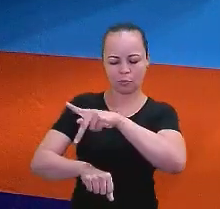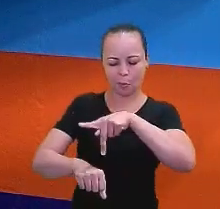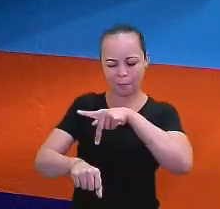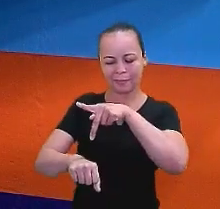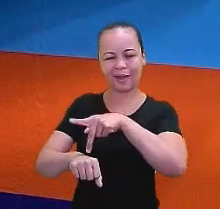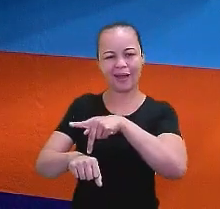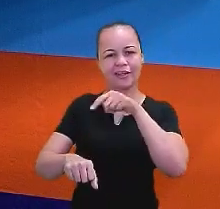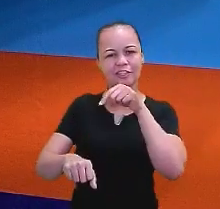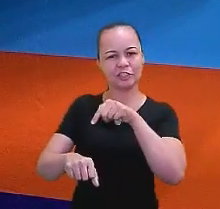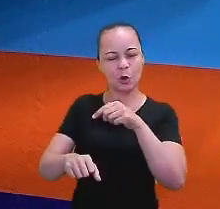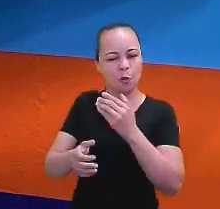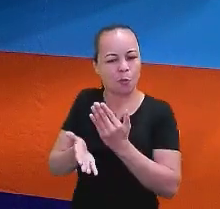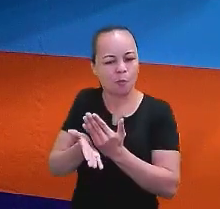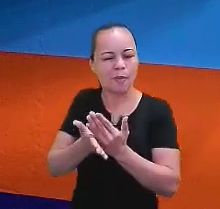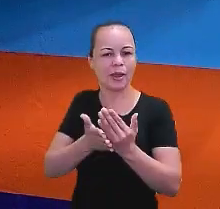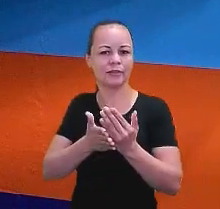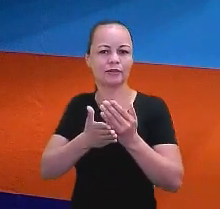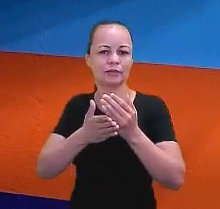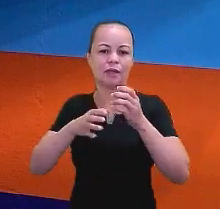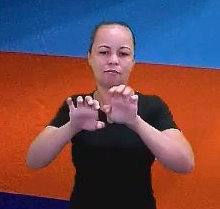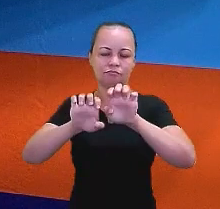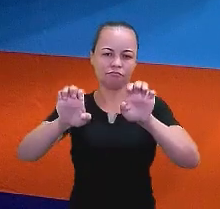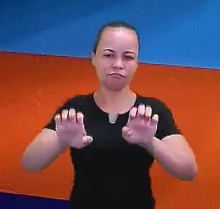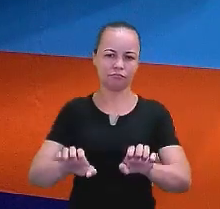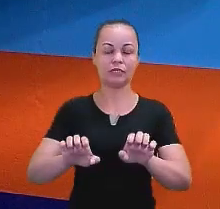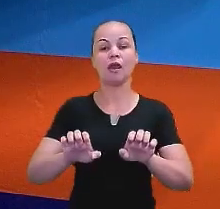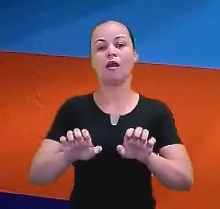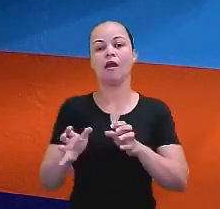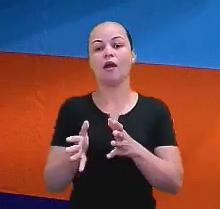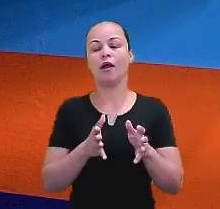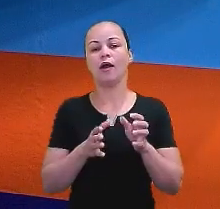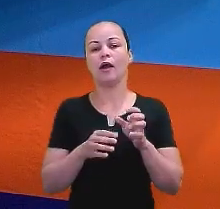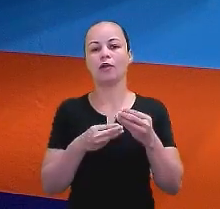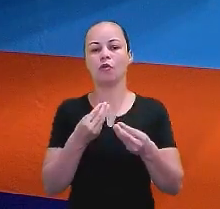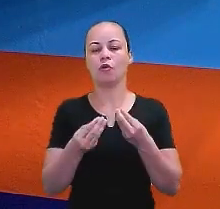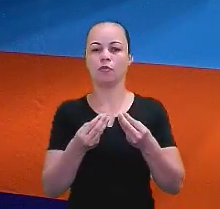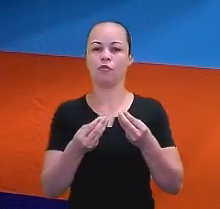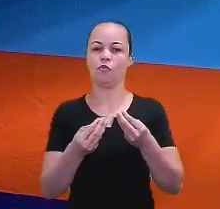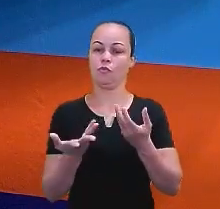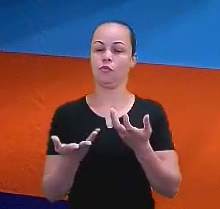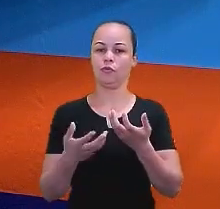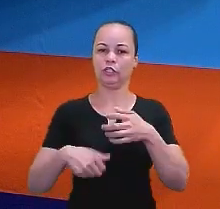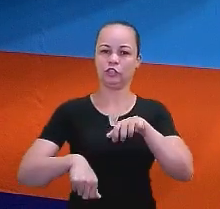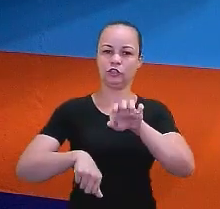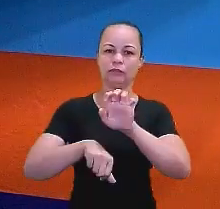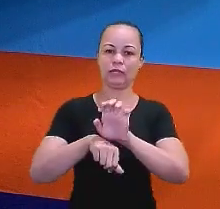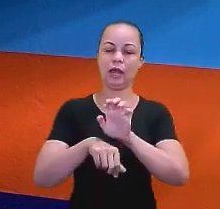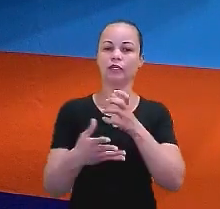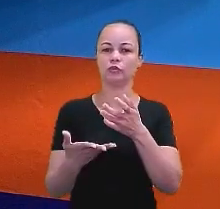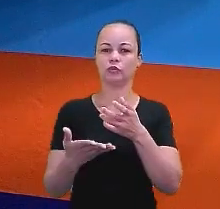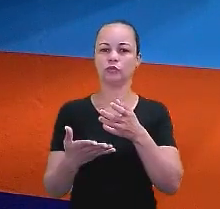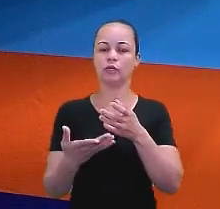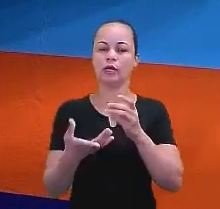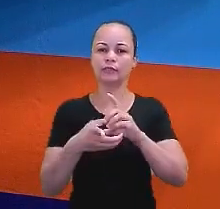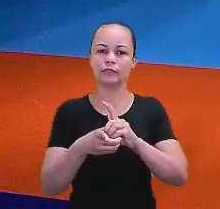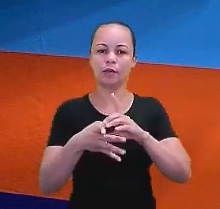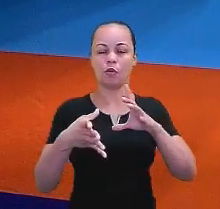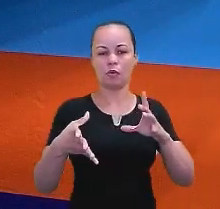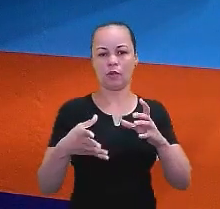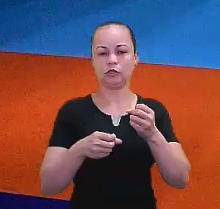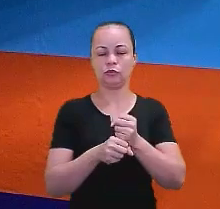ela começa a ser estruturada desde a sua concepção enquanto Estado democrático em 1889, a gente